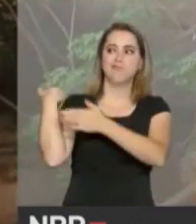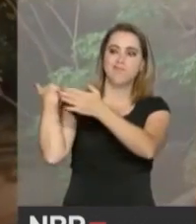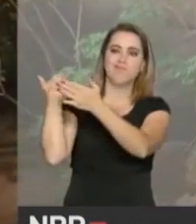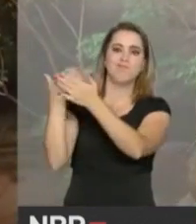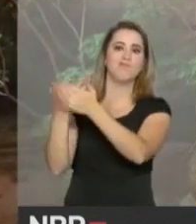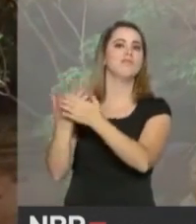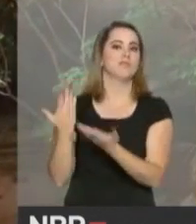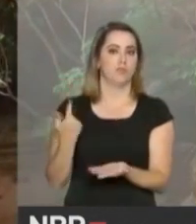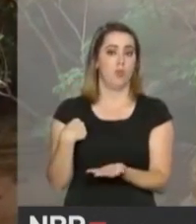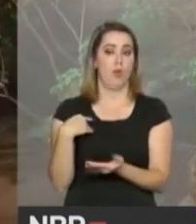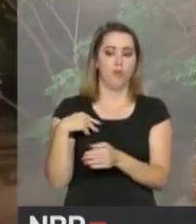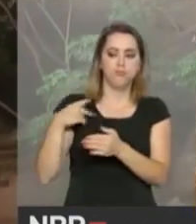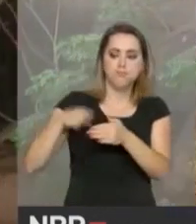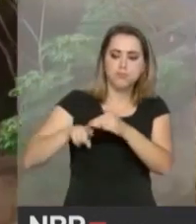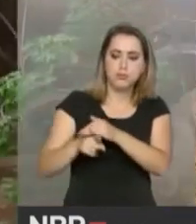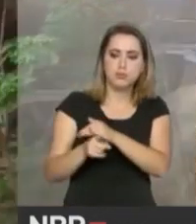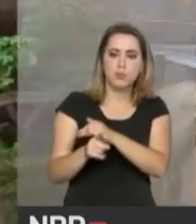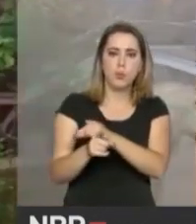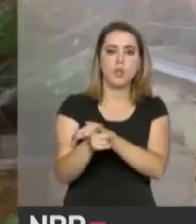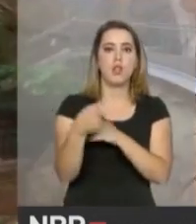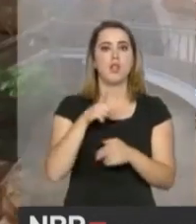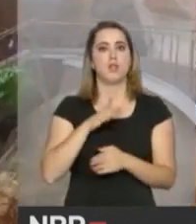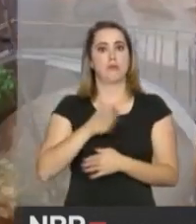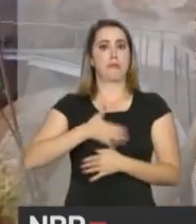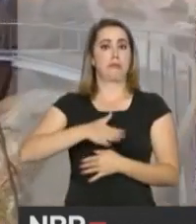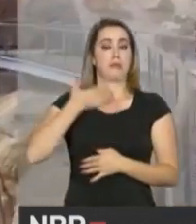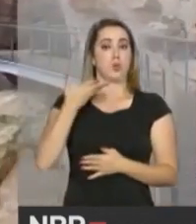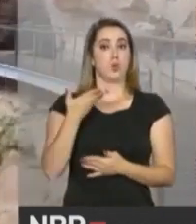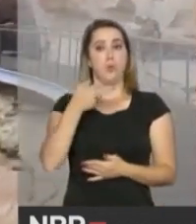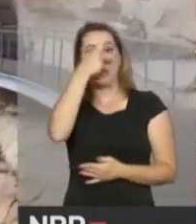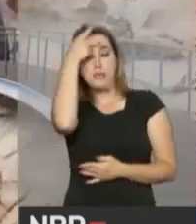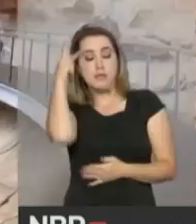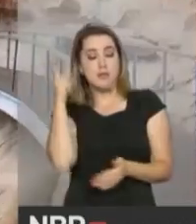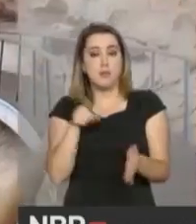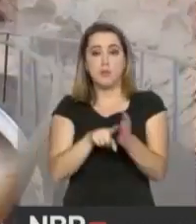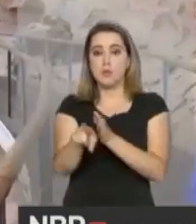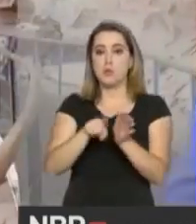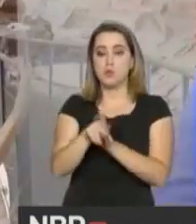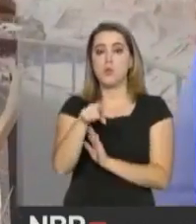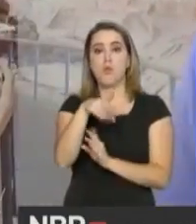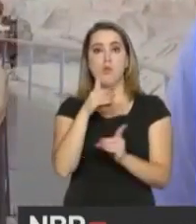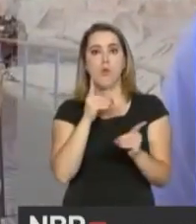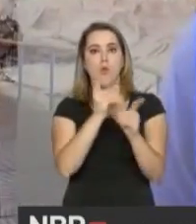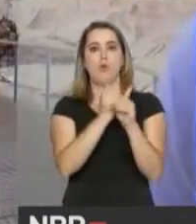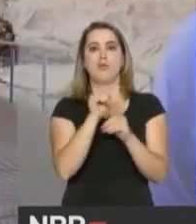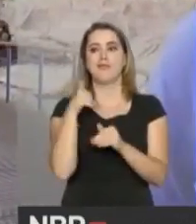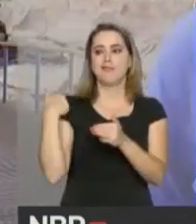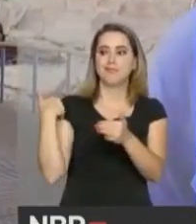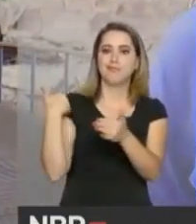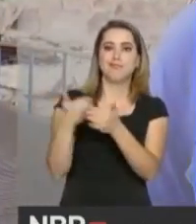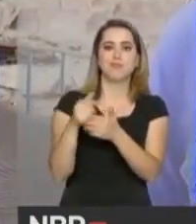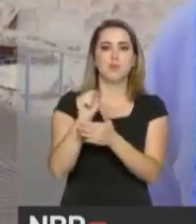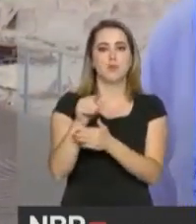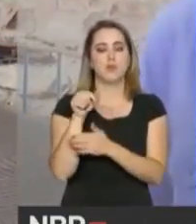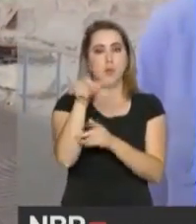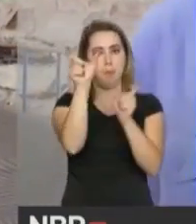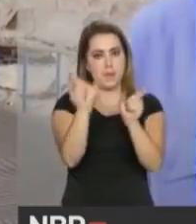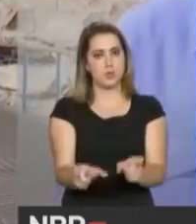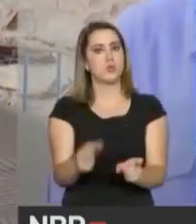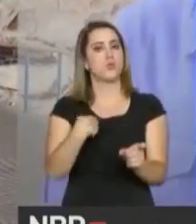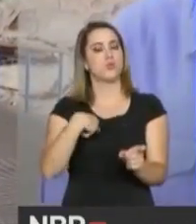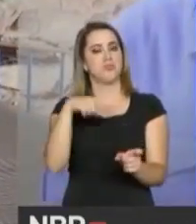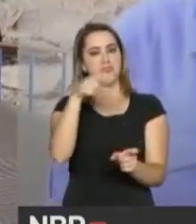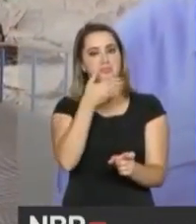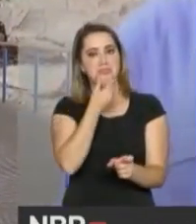as escavações avançaram, até os pesquisadores se surpreenderam. É que aqui foi encontrado o mais antigo vestígio da presença humana